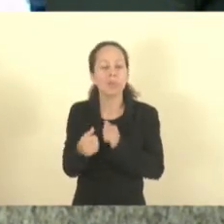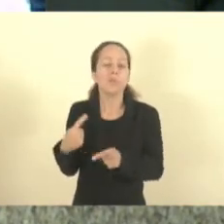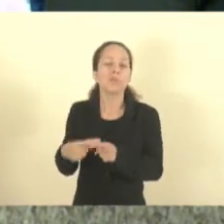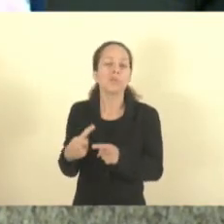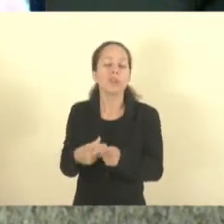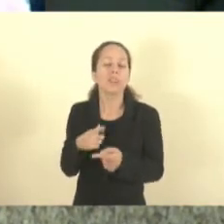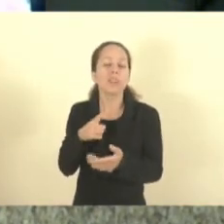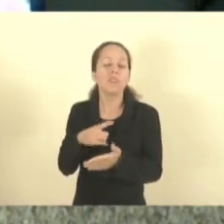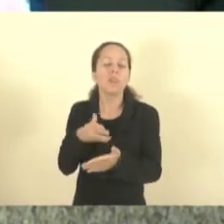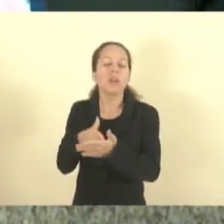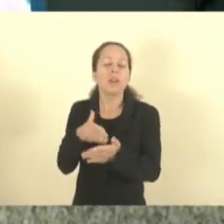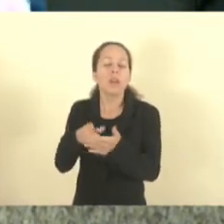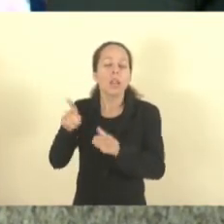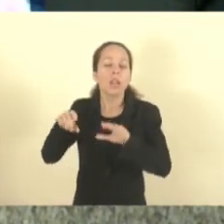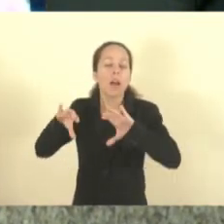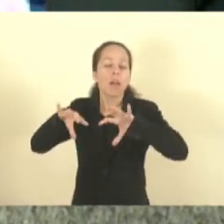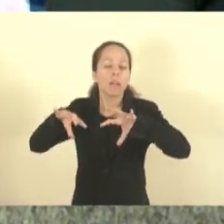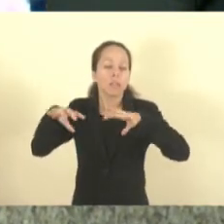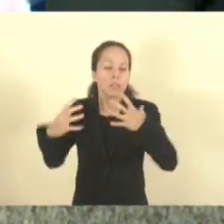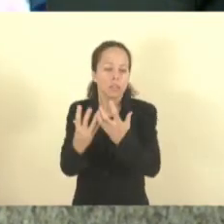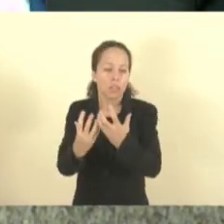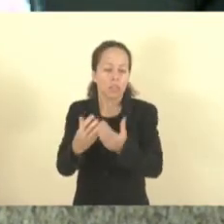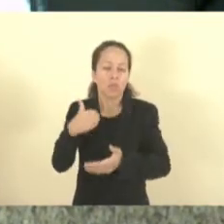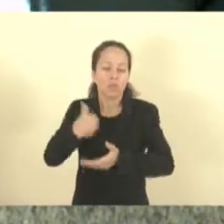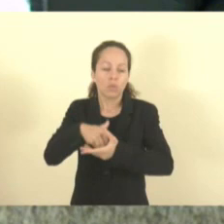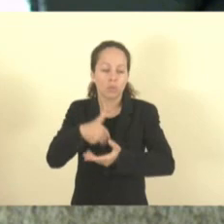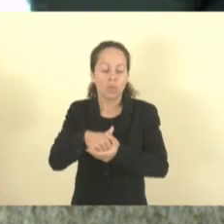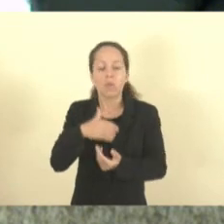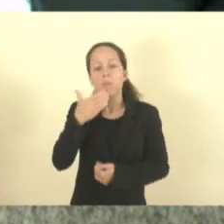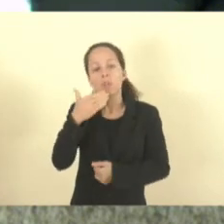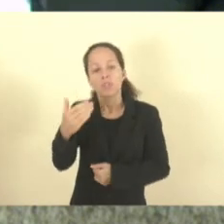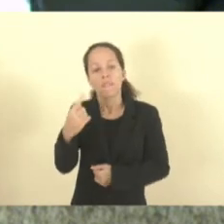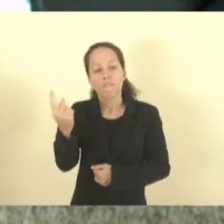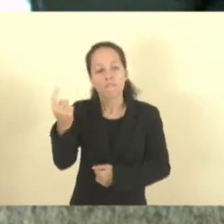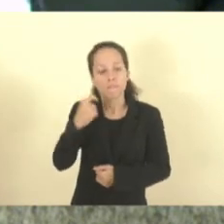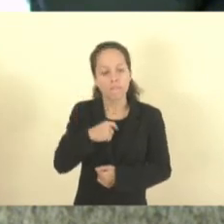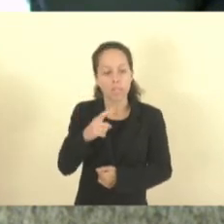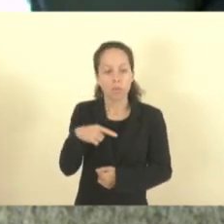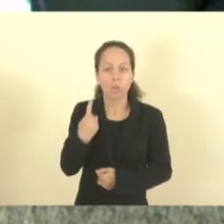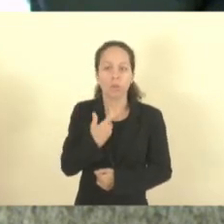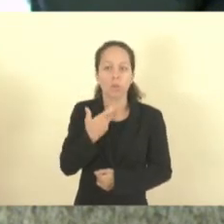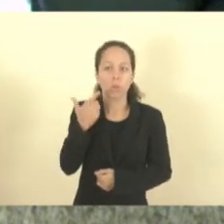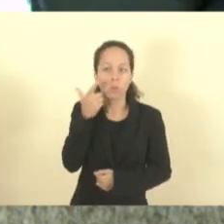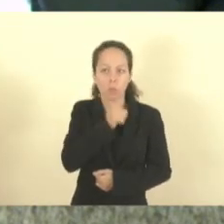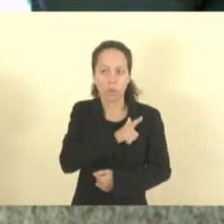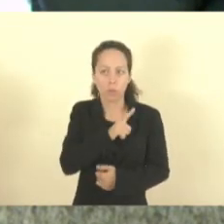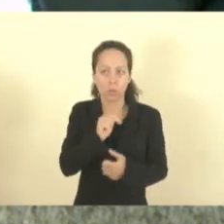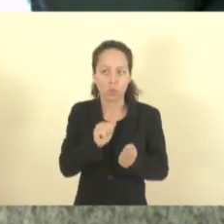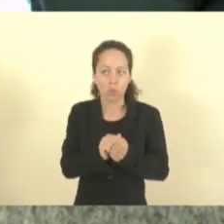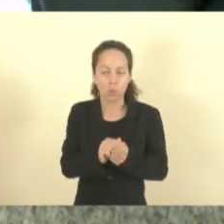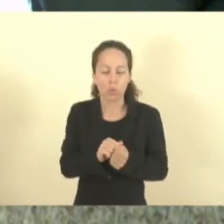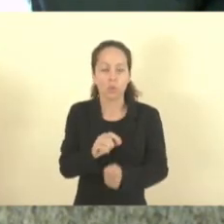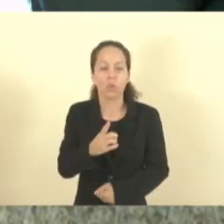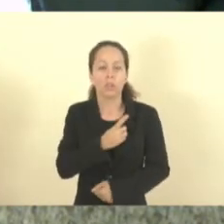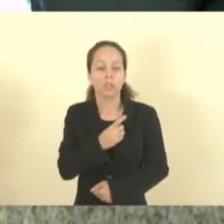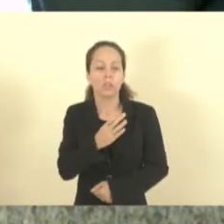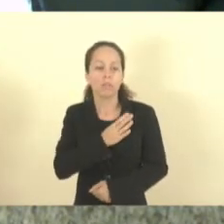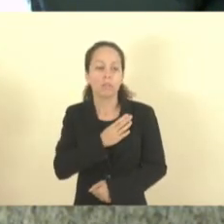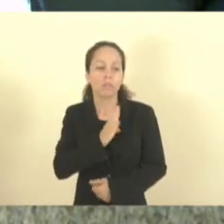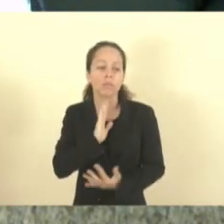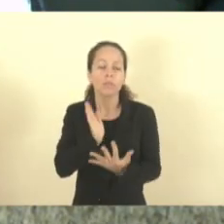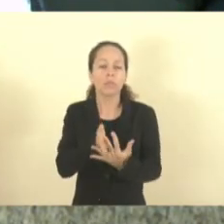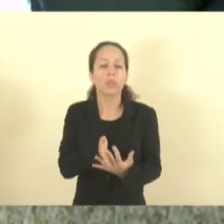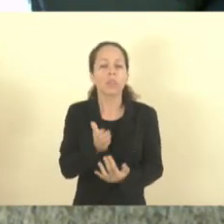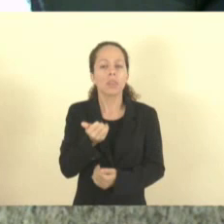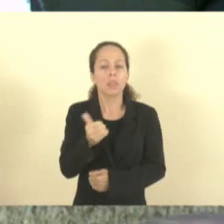do estádio, eles pediram para poder vir aqui, nós conseguimos com o presidente, o Marcelo, e com o Danilo, para suspender por 10 minutos. Era bom